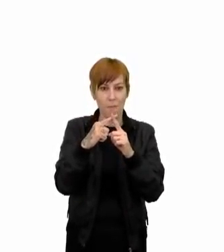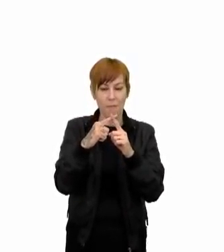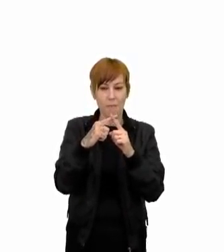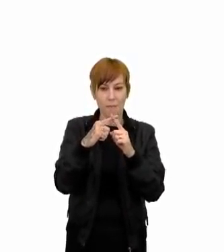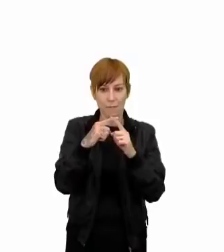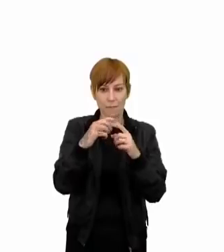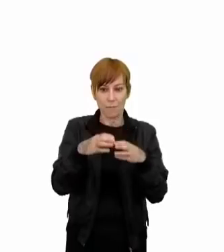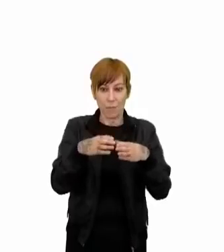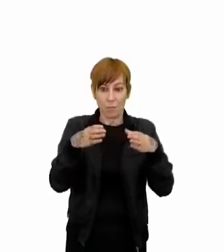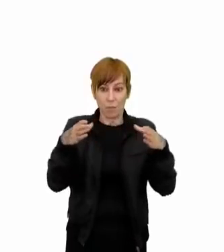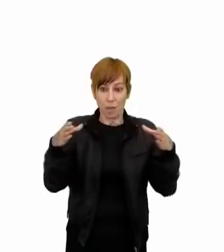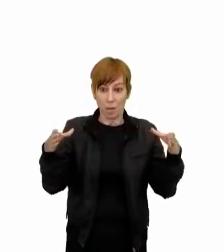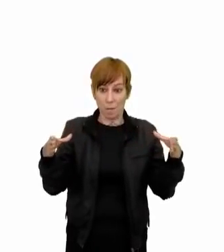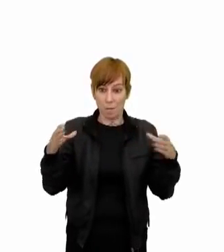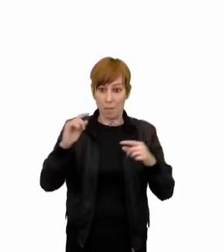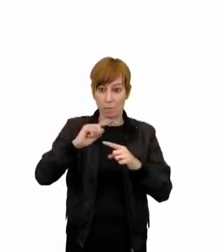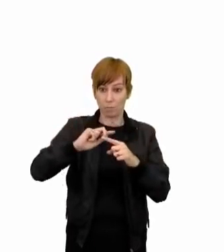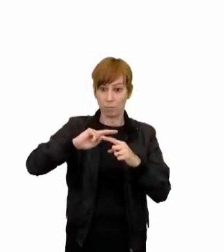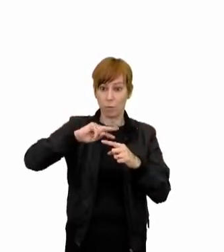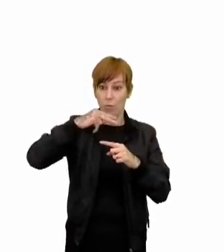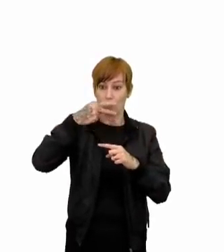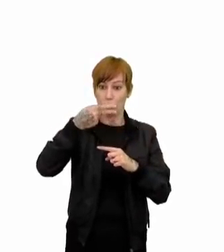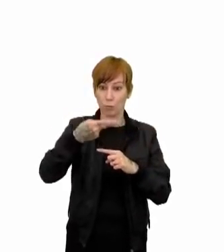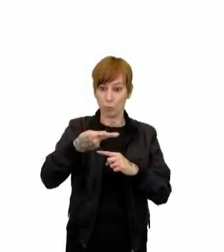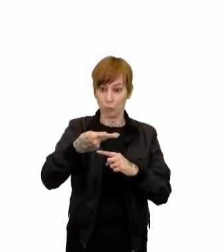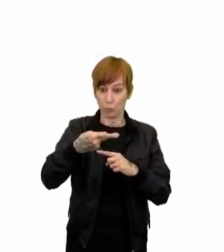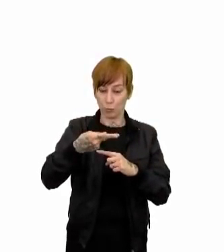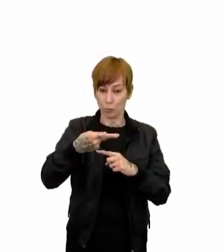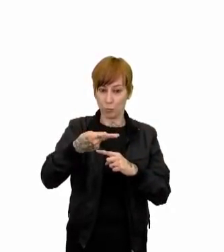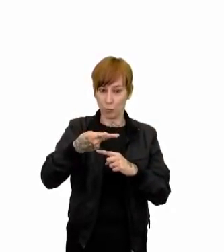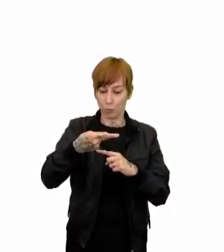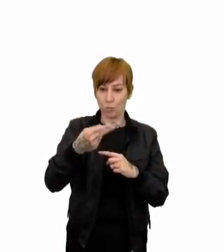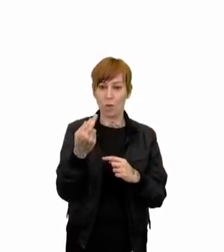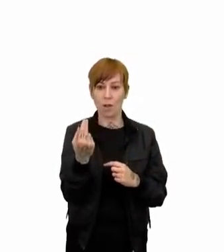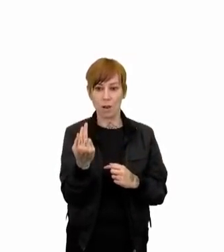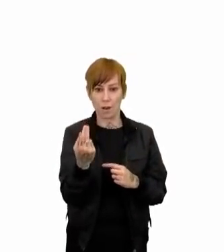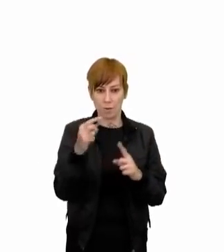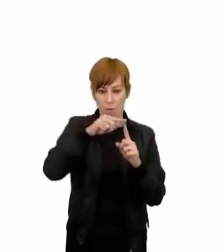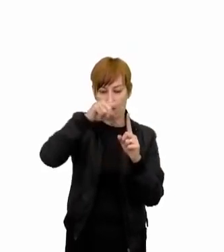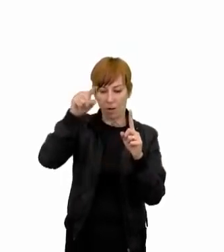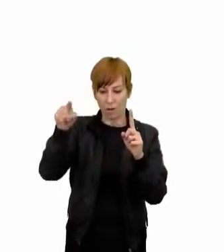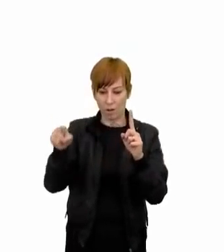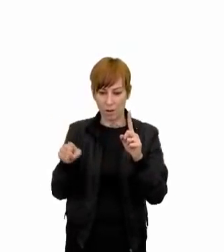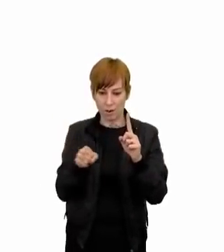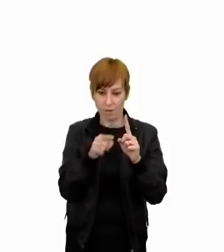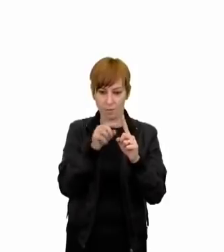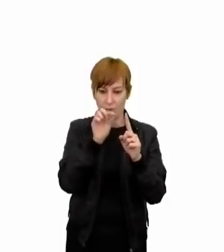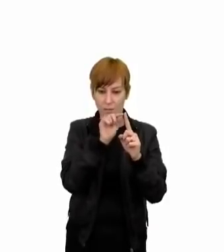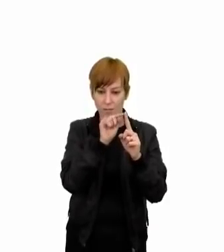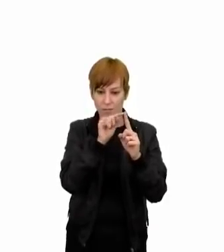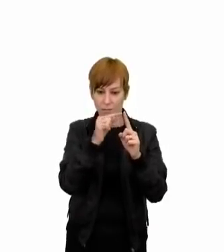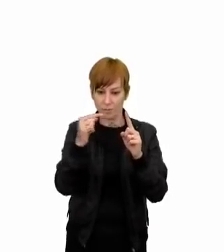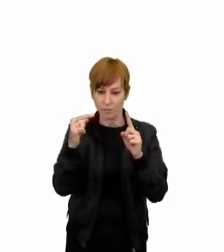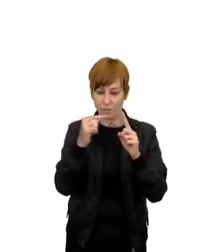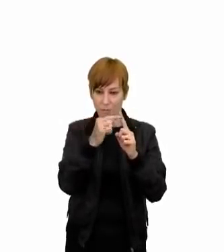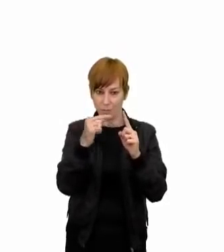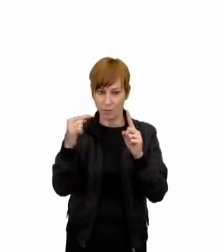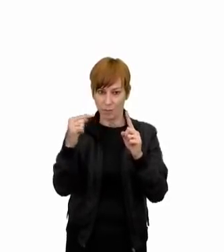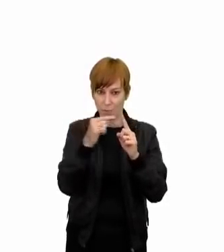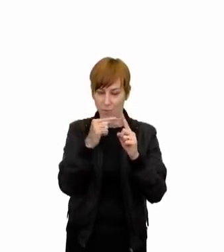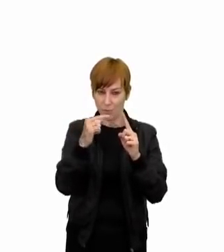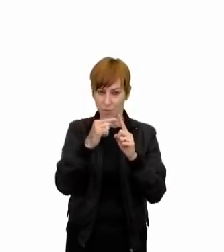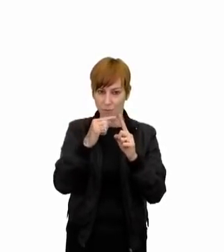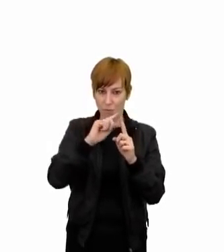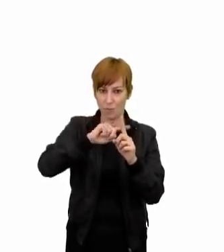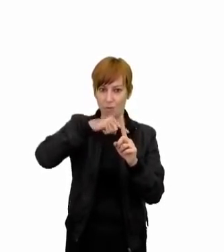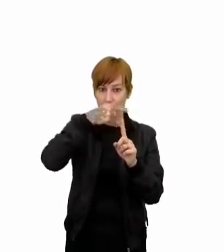área aumenta o dobro desse aumento. O mesmo acontece para a circunferência, só que quando a gente mexe no raio. Então aqui o raio está sendo aumentado